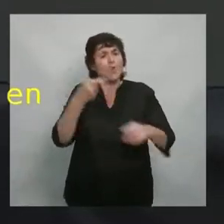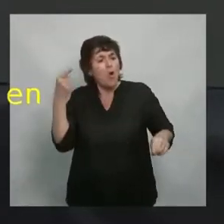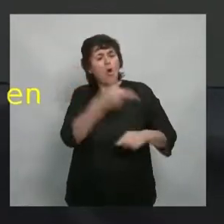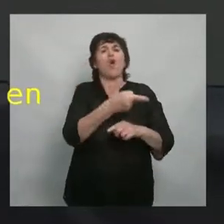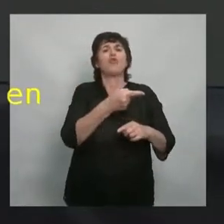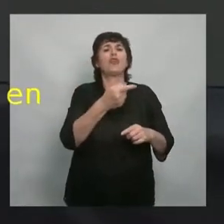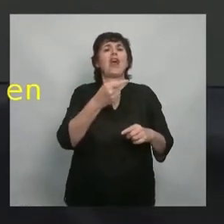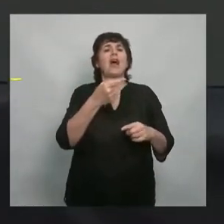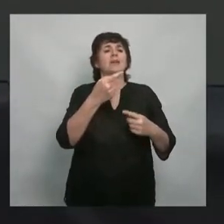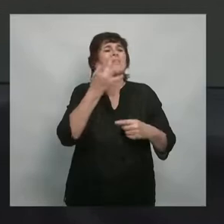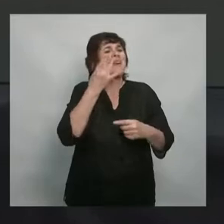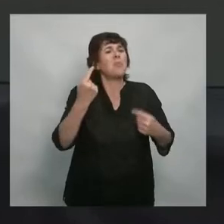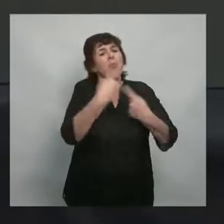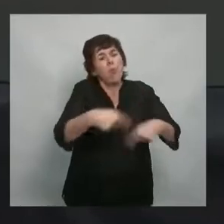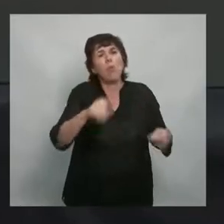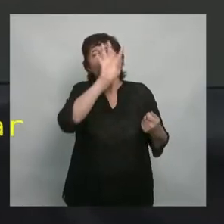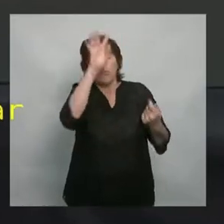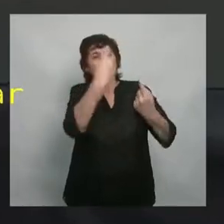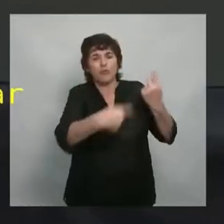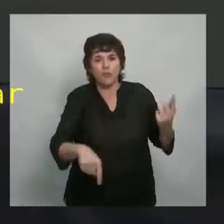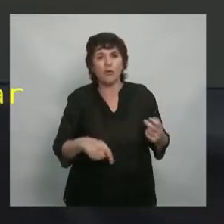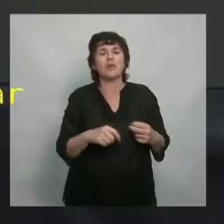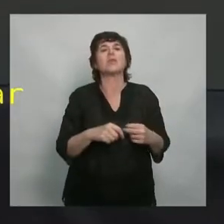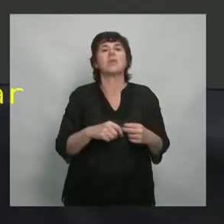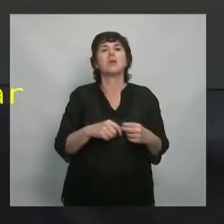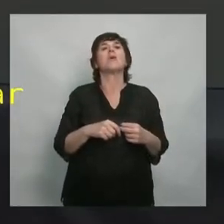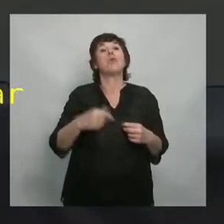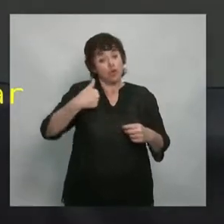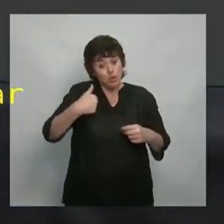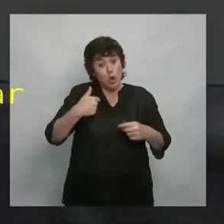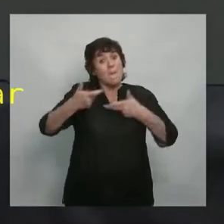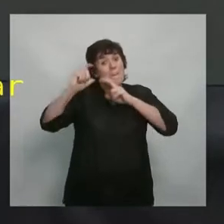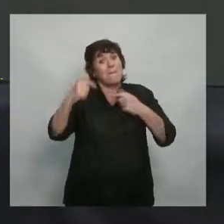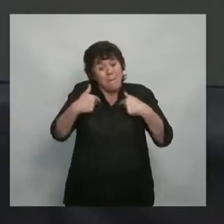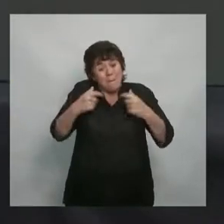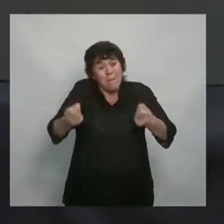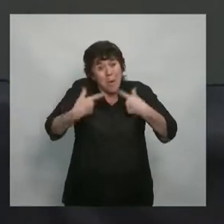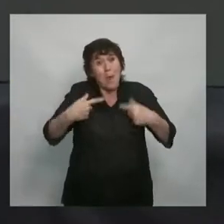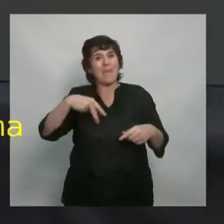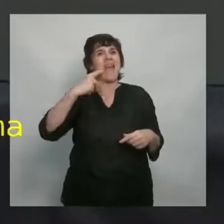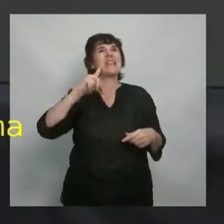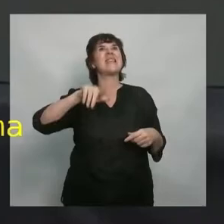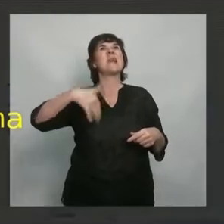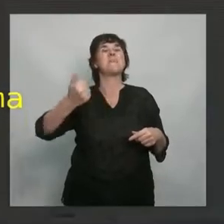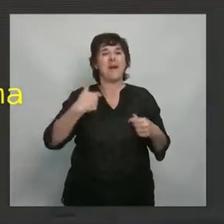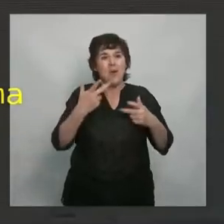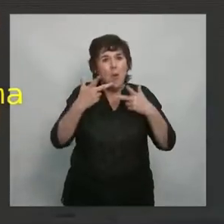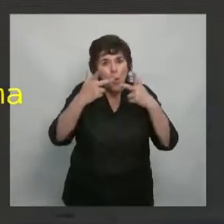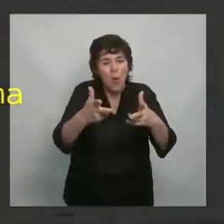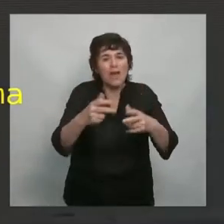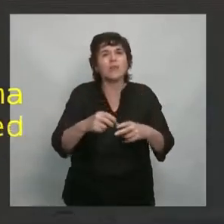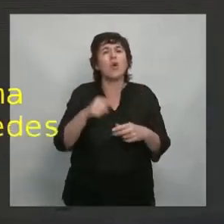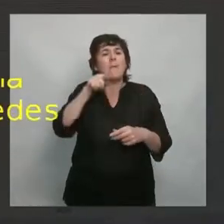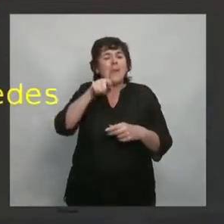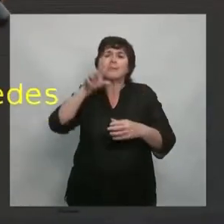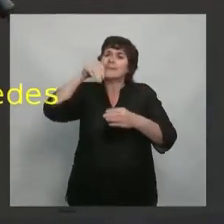algo da experiência pessoal da Nilma que fala para vocês, e entender que isso é algo estrutural,